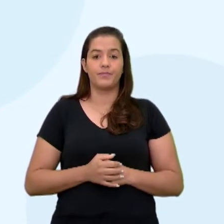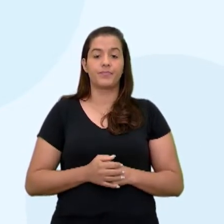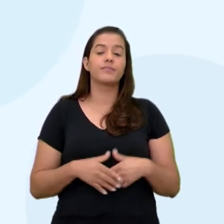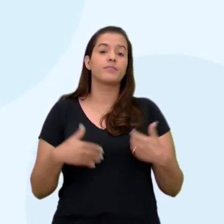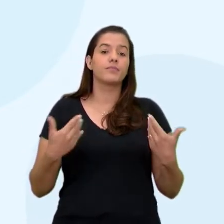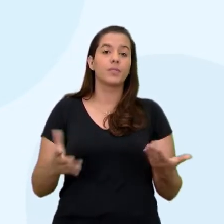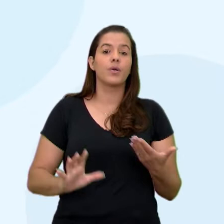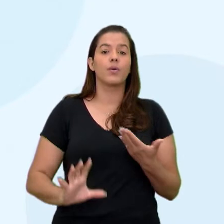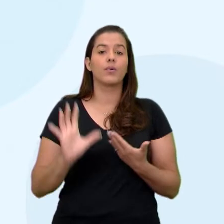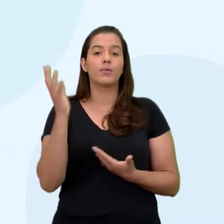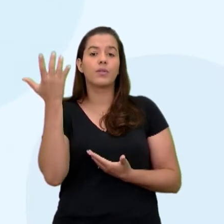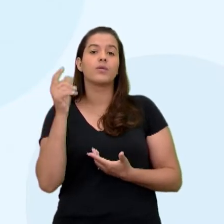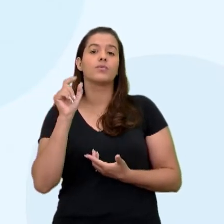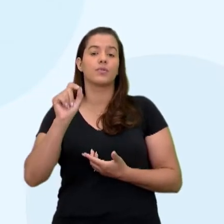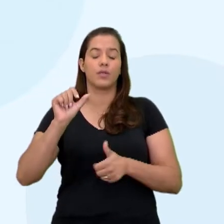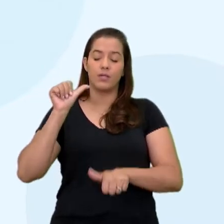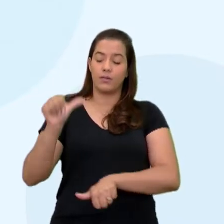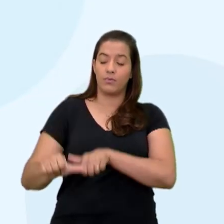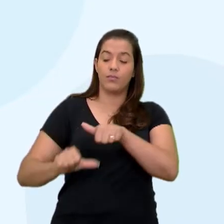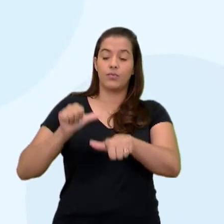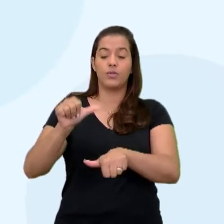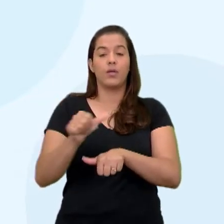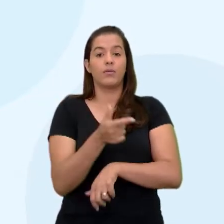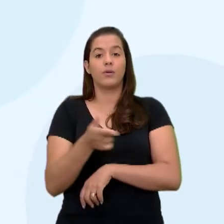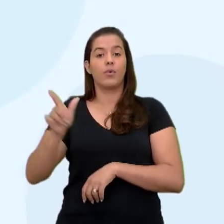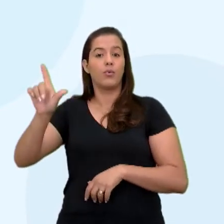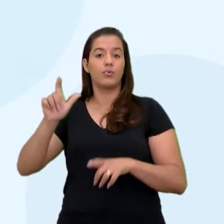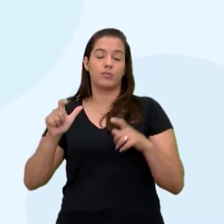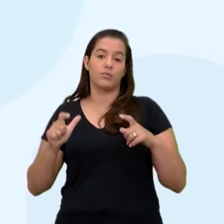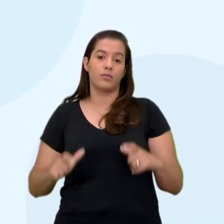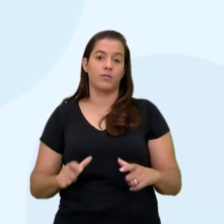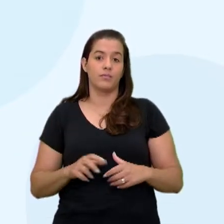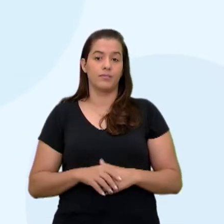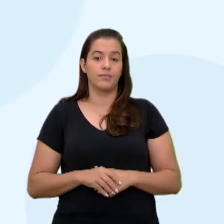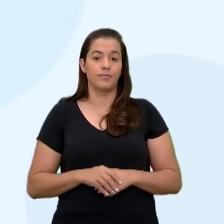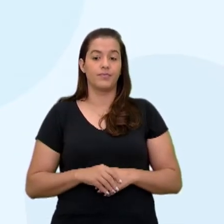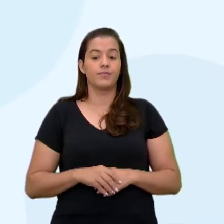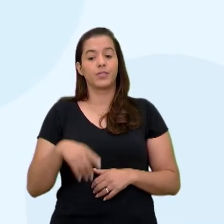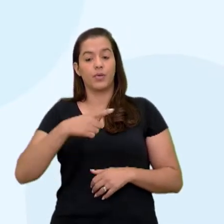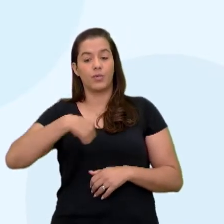com que ela tenha que mudar para outro lugar. A gente aqui está